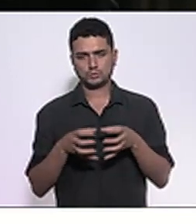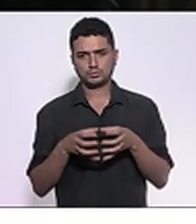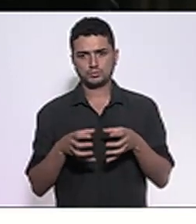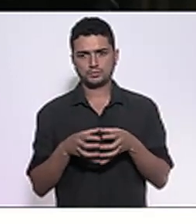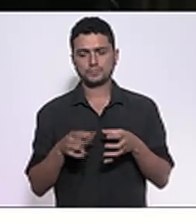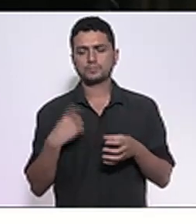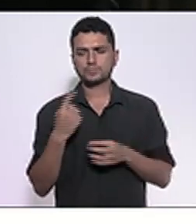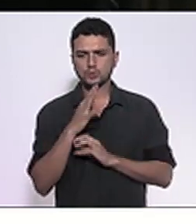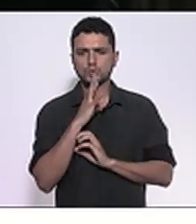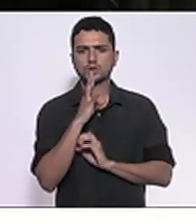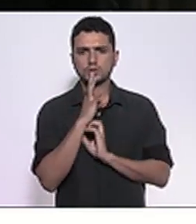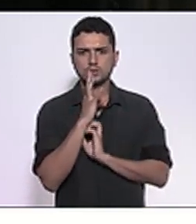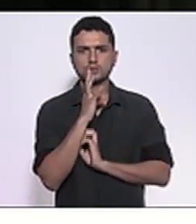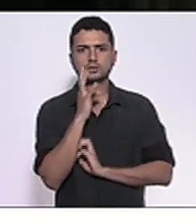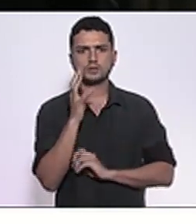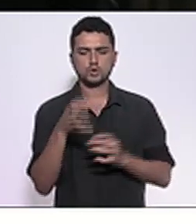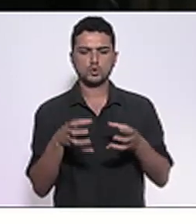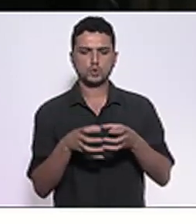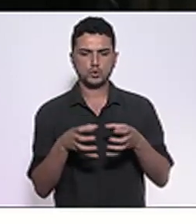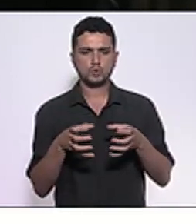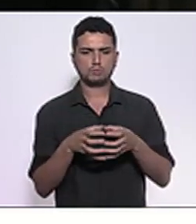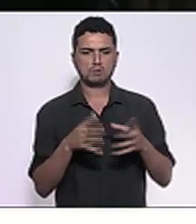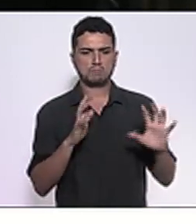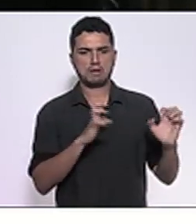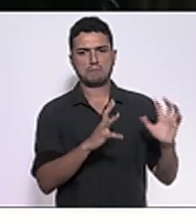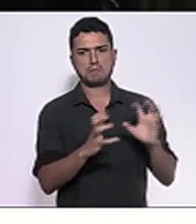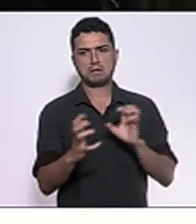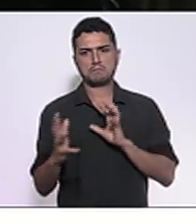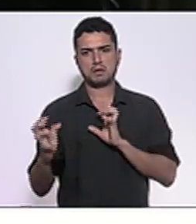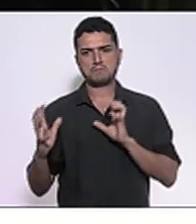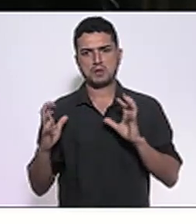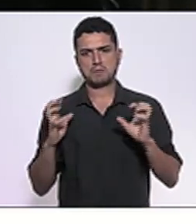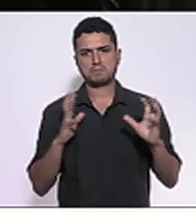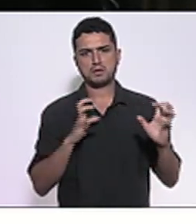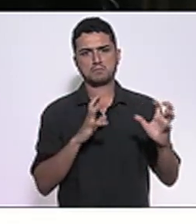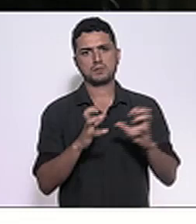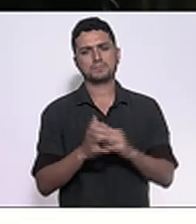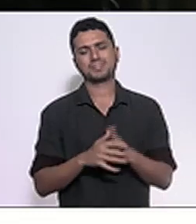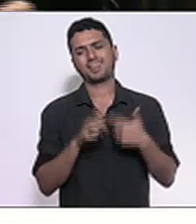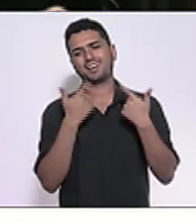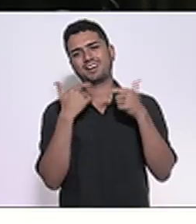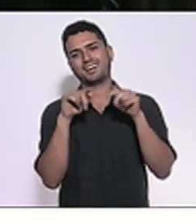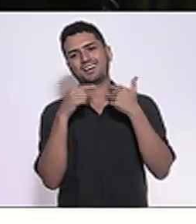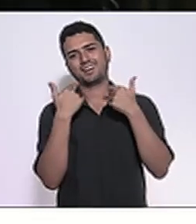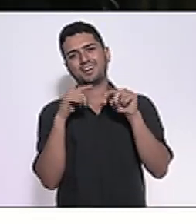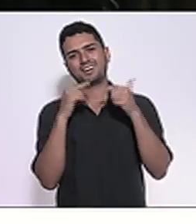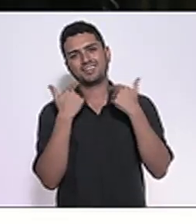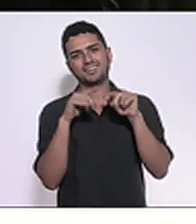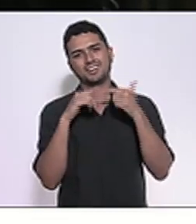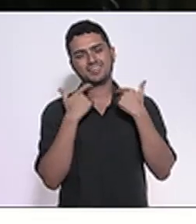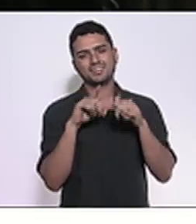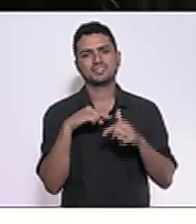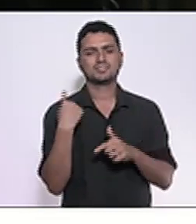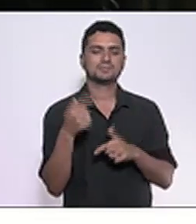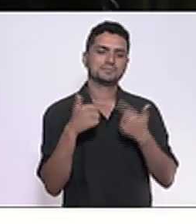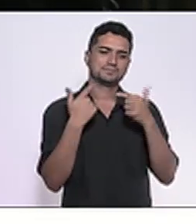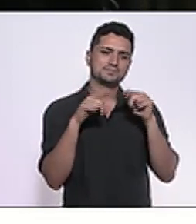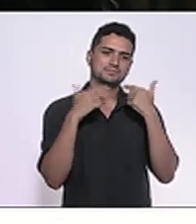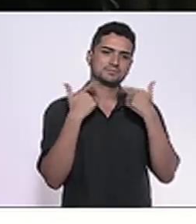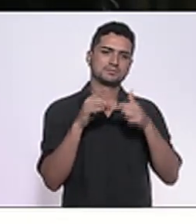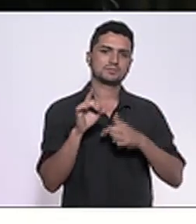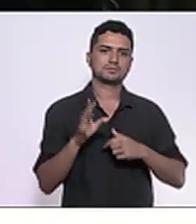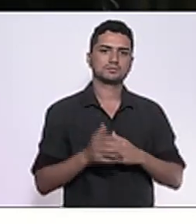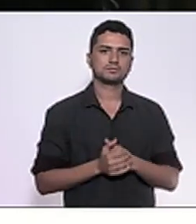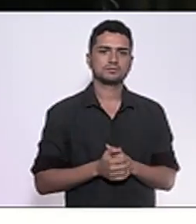gente conhece, que são grupos trambiqueiros, né, estão rindo de todos nós. Rindo de todos nós.